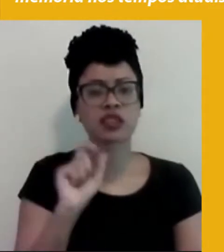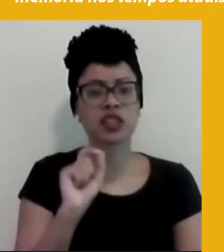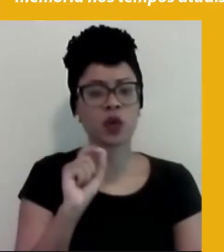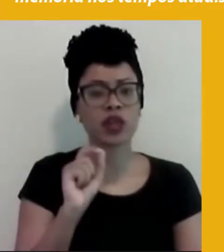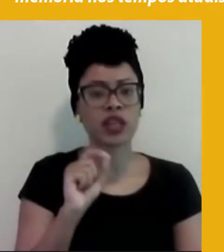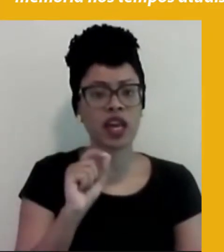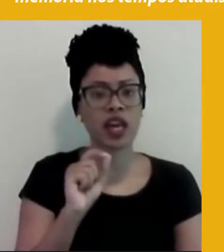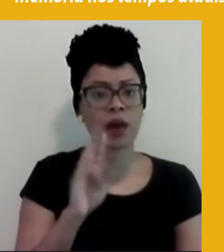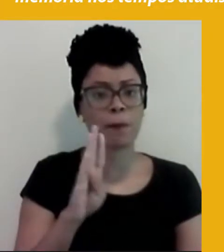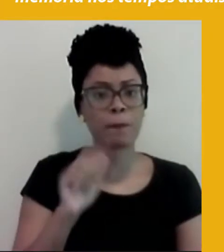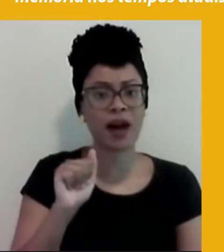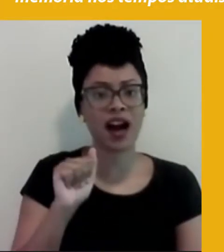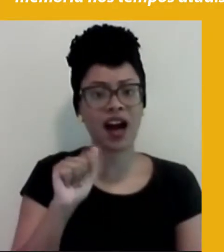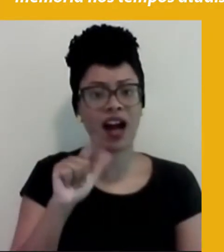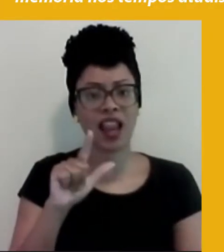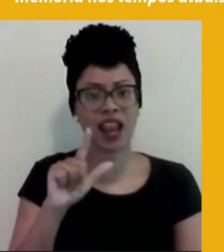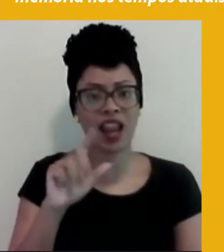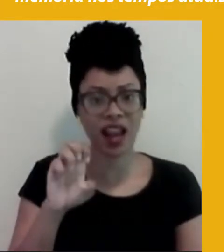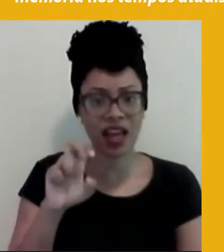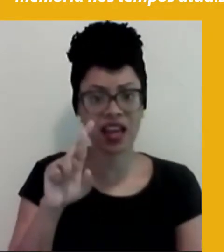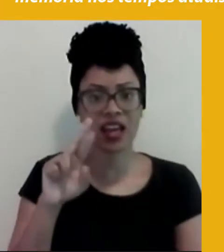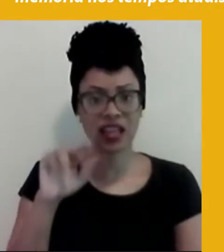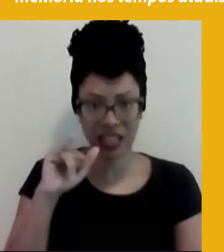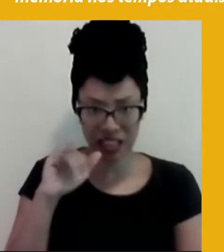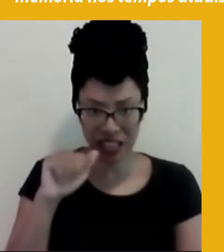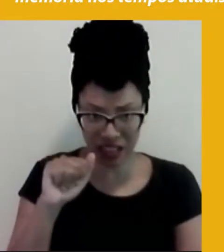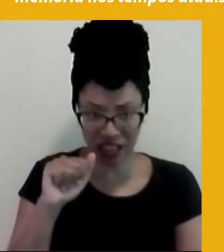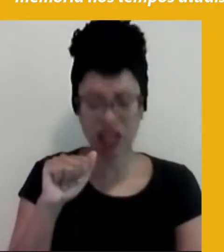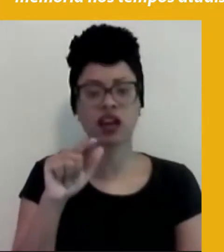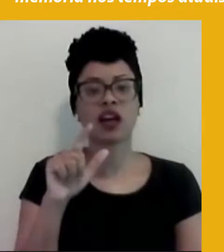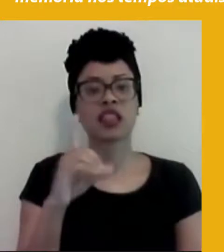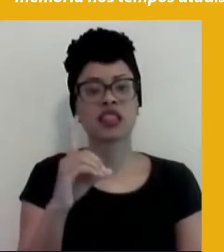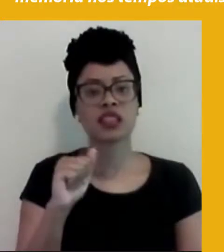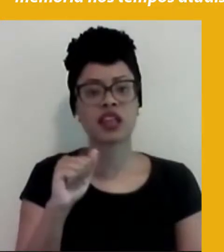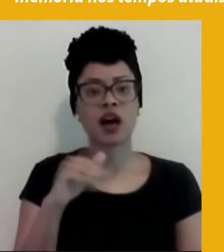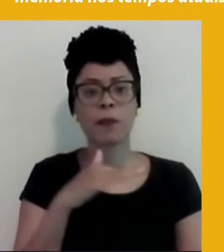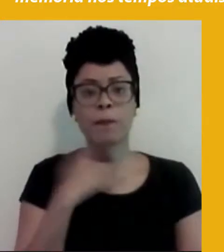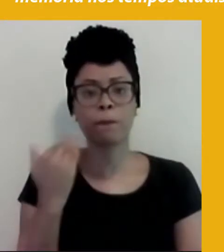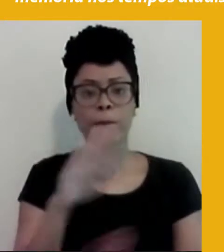gente como a morte se tornou uma coisa absolutamente banal, isso que o Cícero